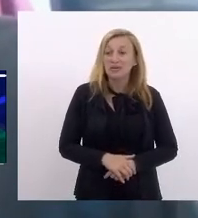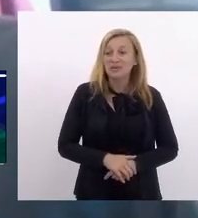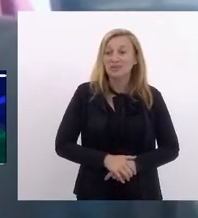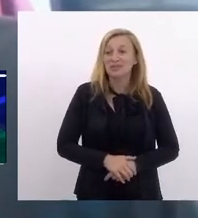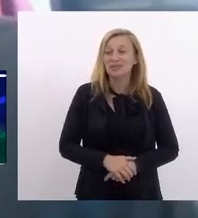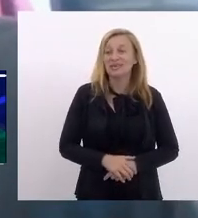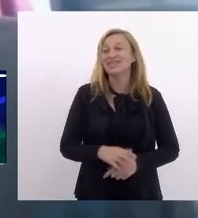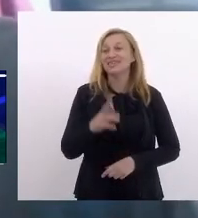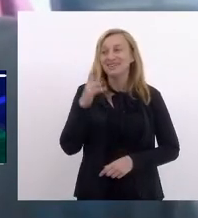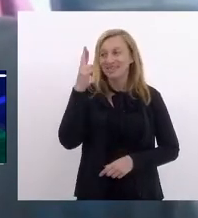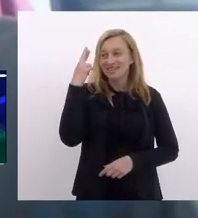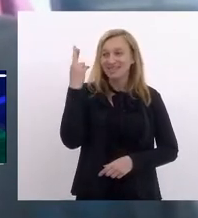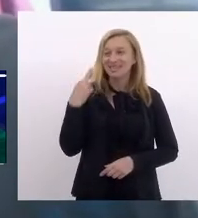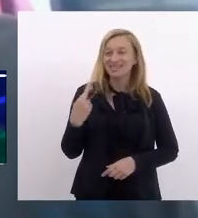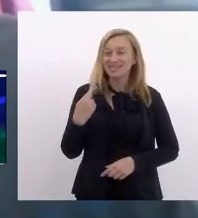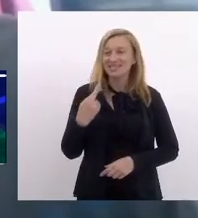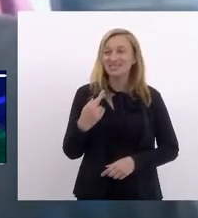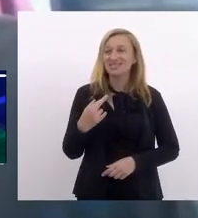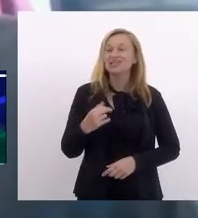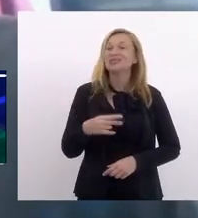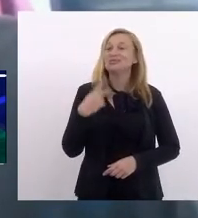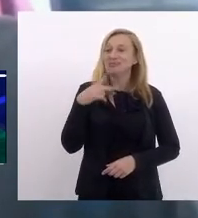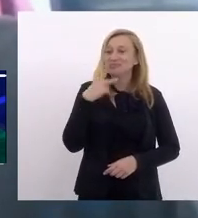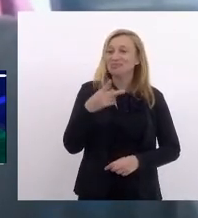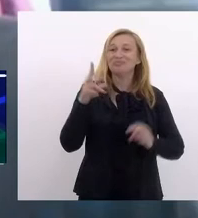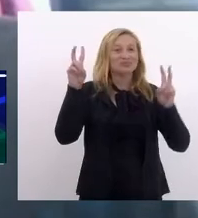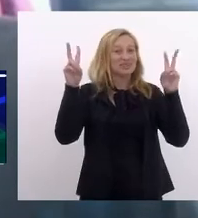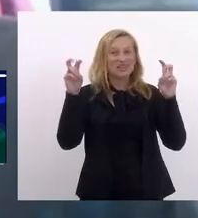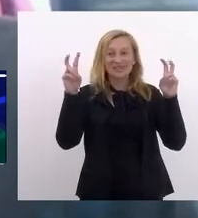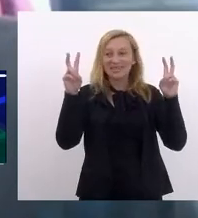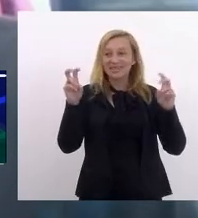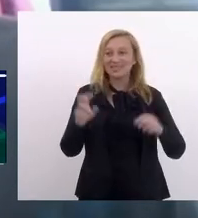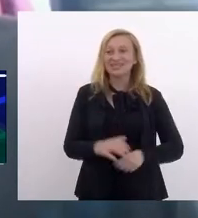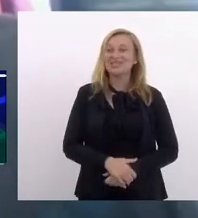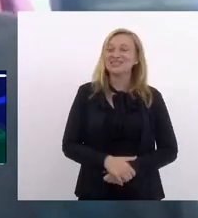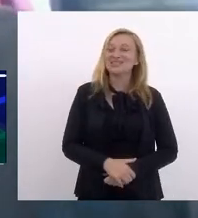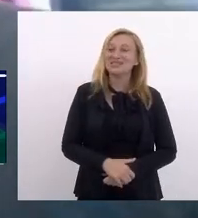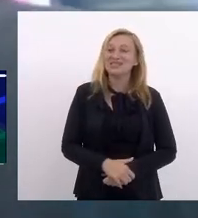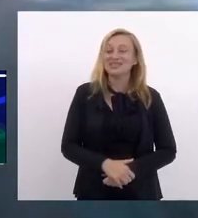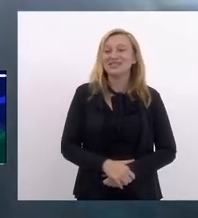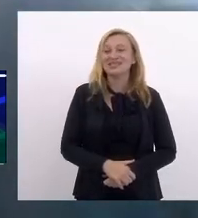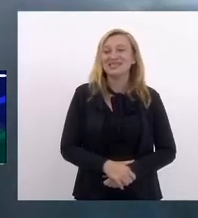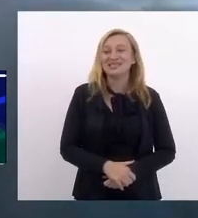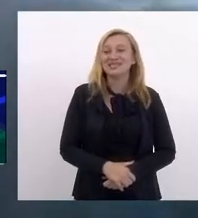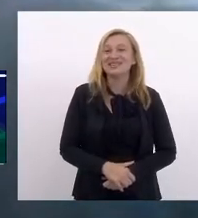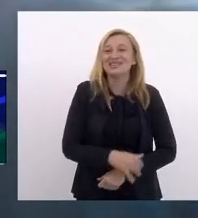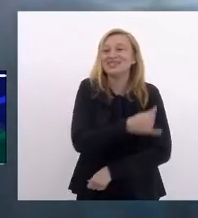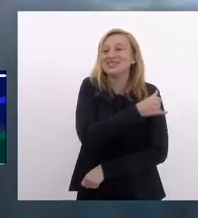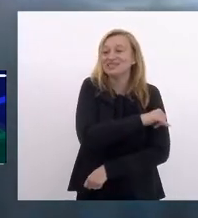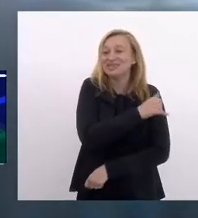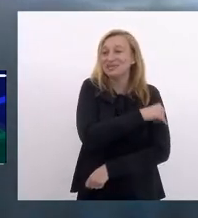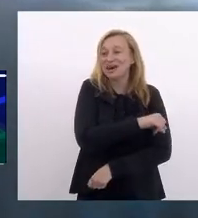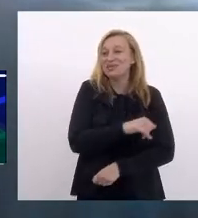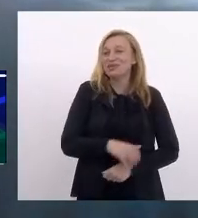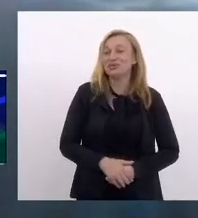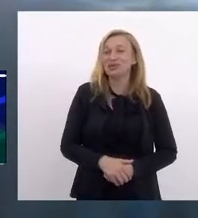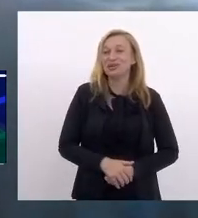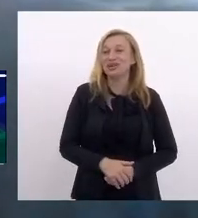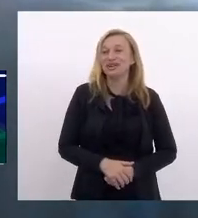a Renata Souza, falaram da questão ambiental. Eu vou mais além. O Rio de Janeiro tem uma